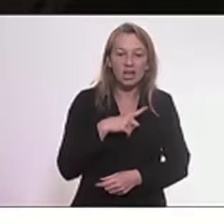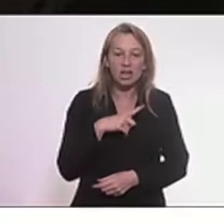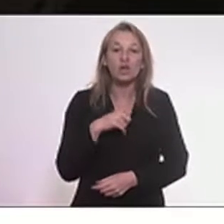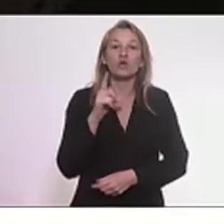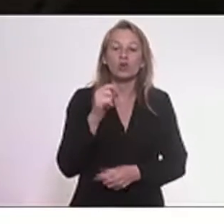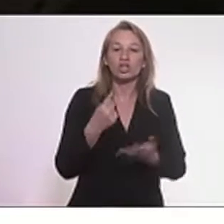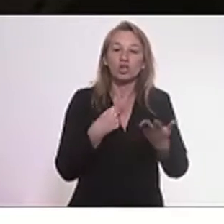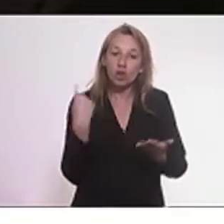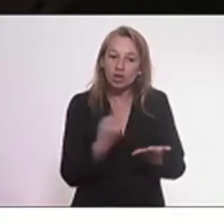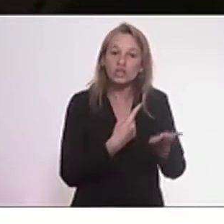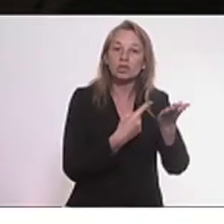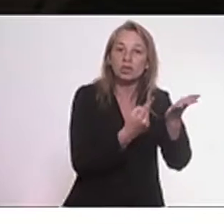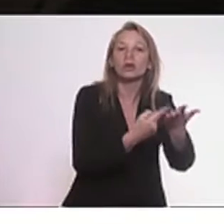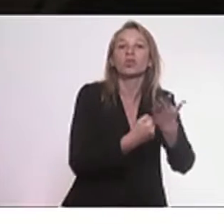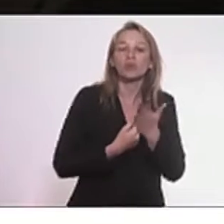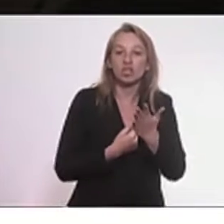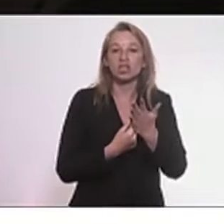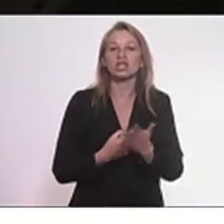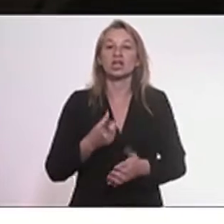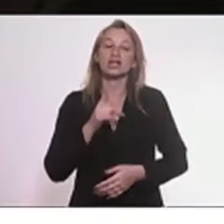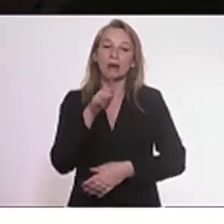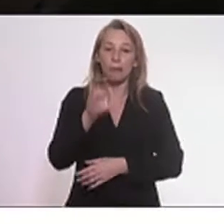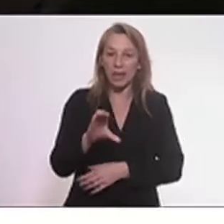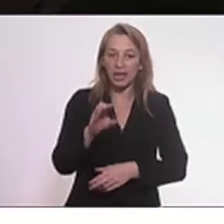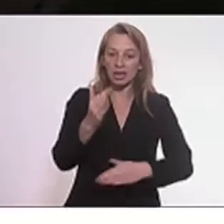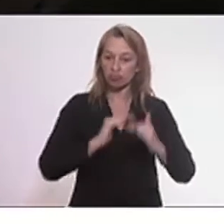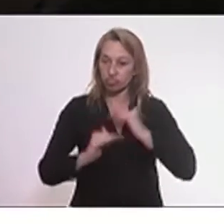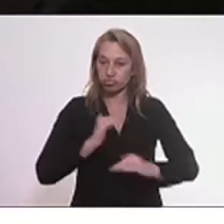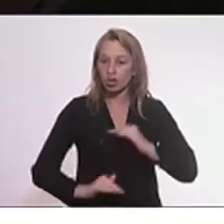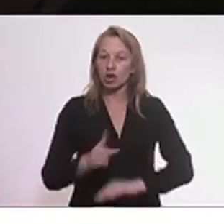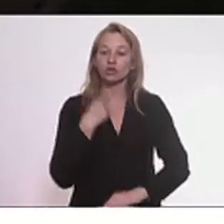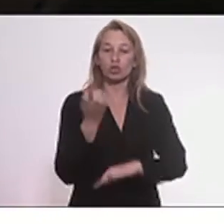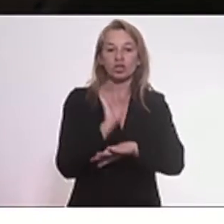convicção do que defendemos. E, a meu ver, essa PEC seria um retrocesso no nosso Estado. Obrigado, presidente.